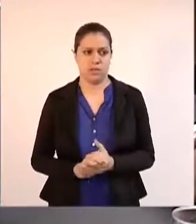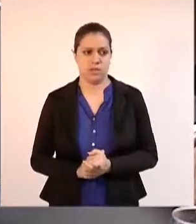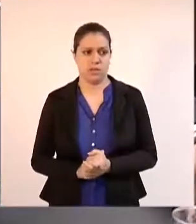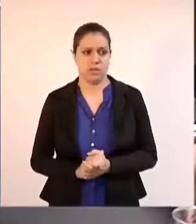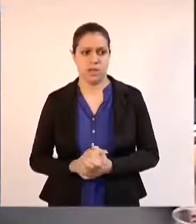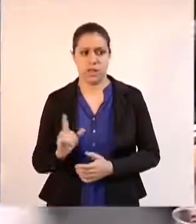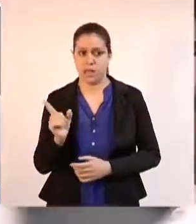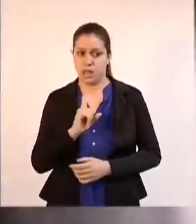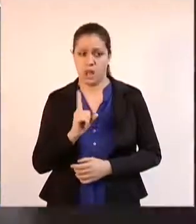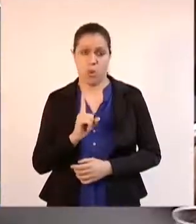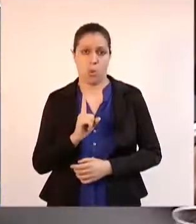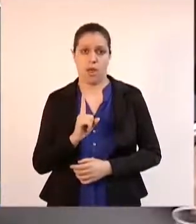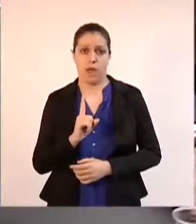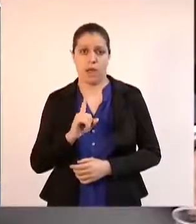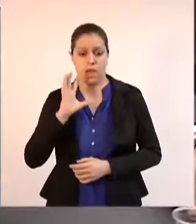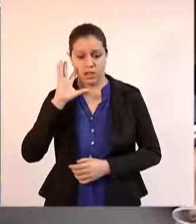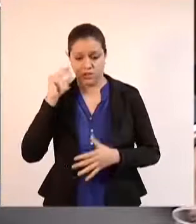que irá